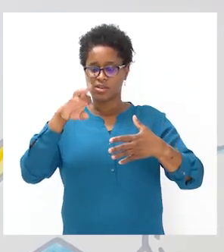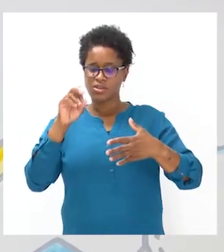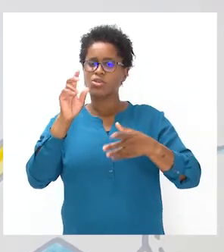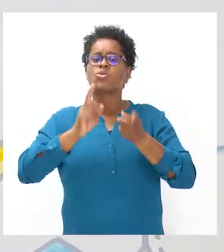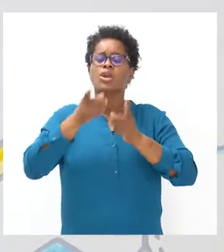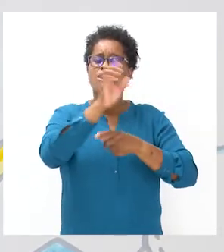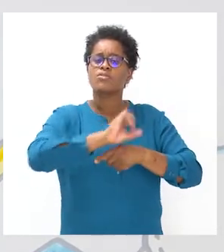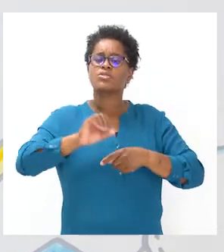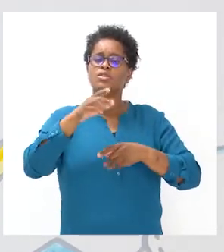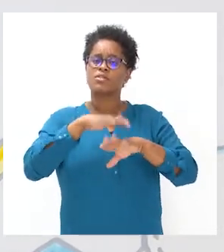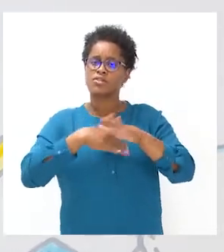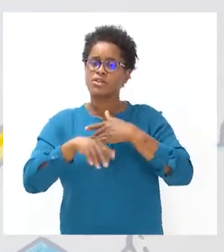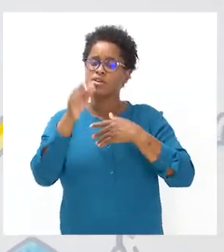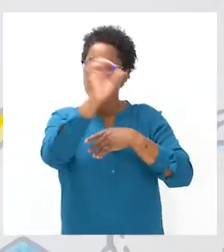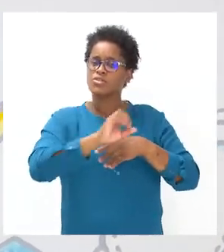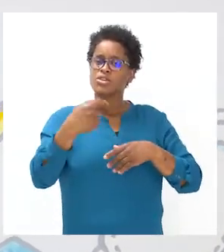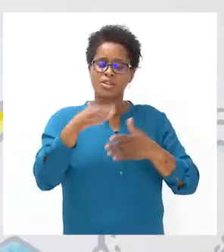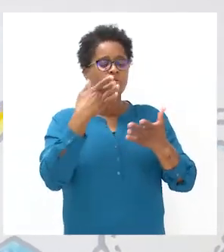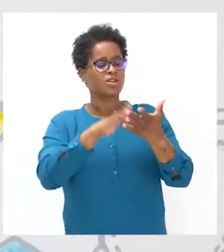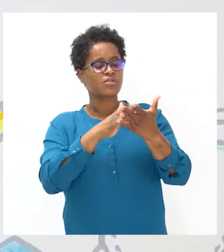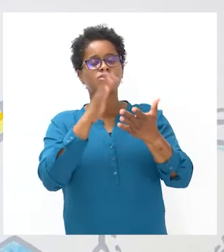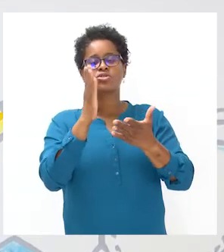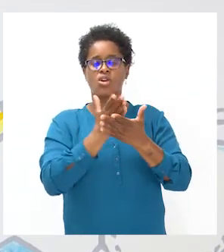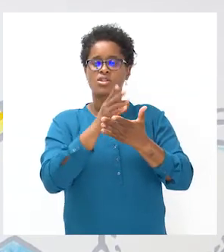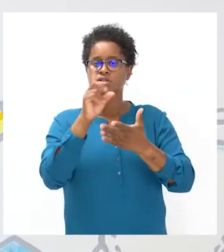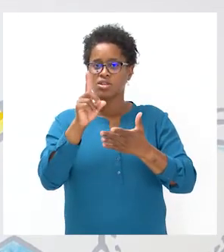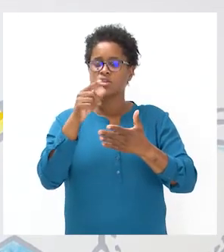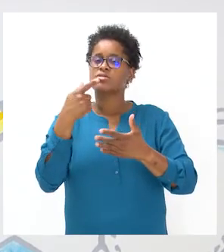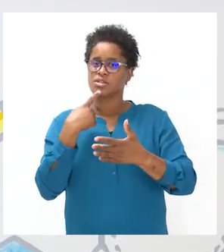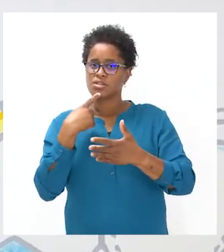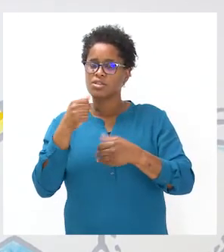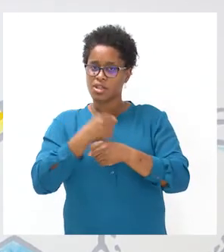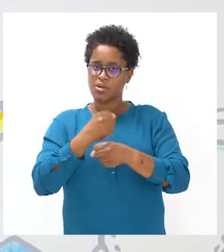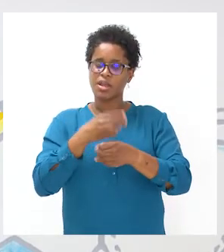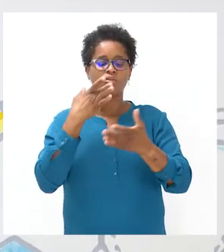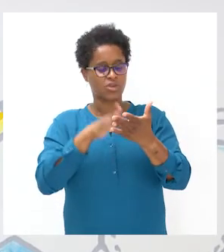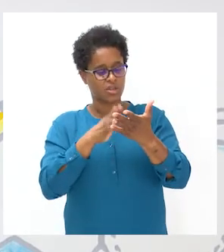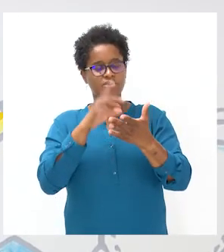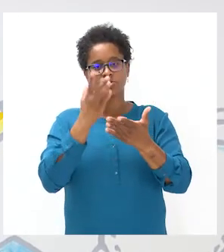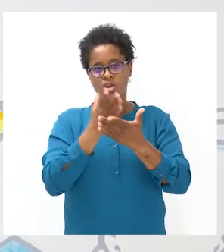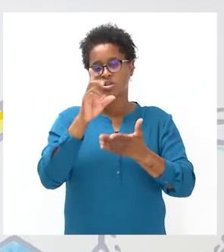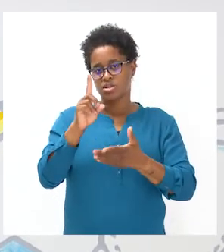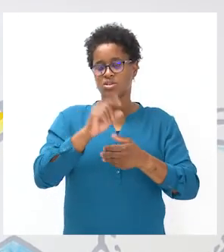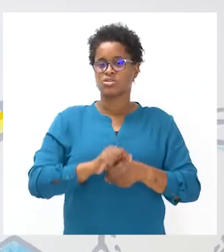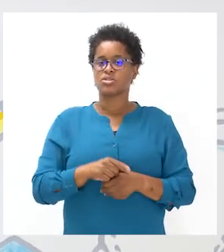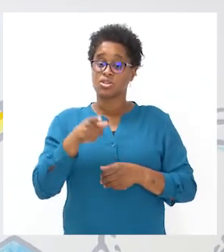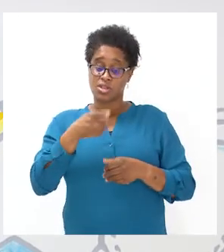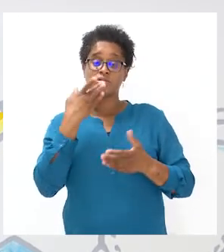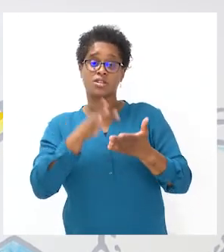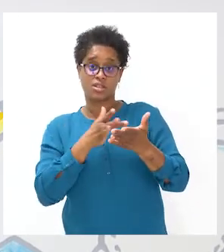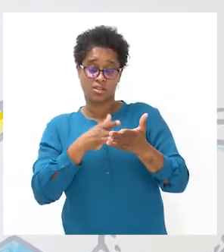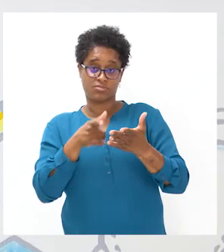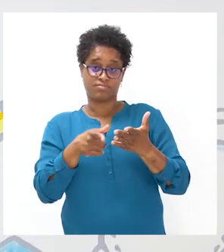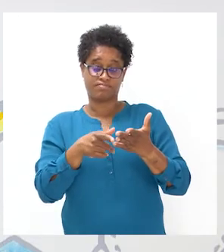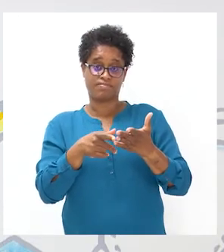vão fazer? Vocês têm, é o livro do 6º ano, certo? Nós estamos a trabalhar no livro do 6º ano. E nesse livro,